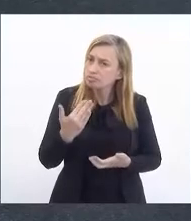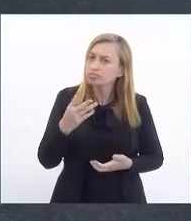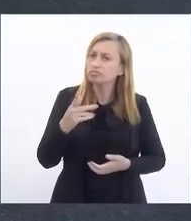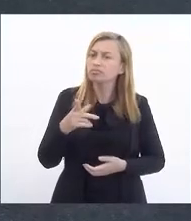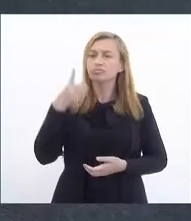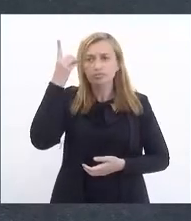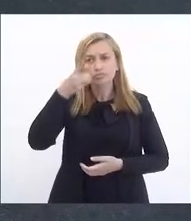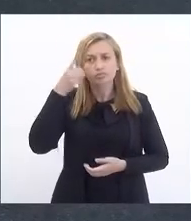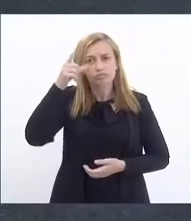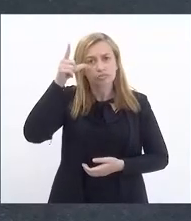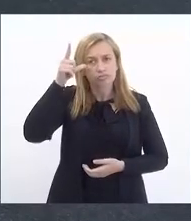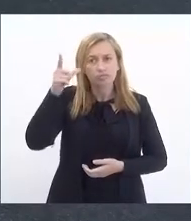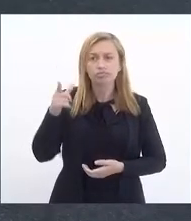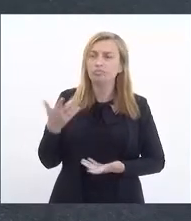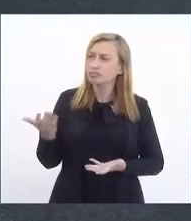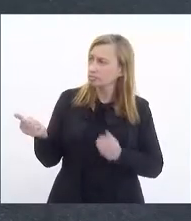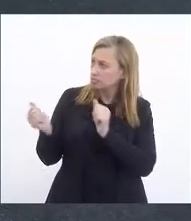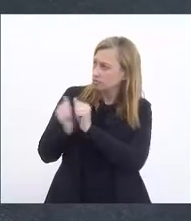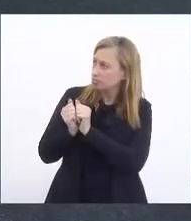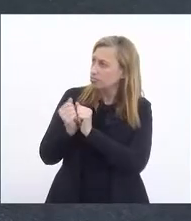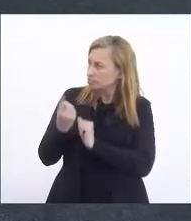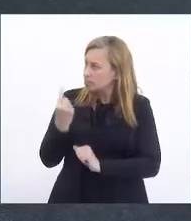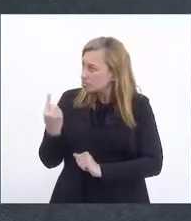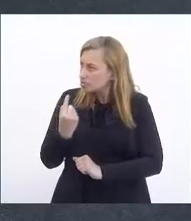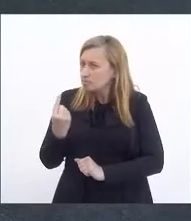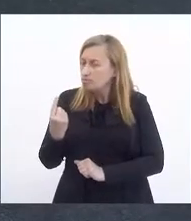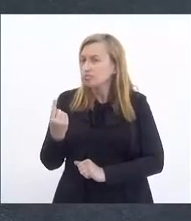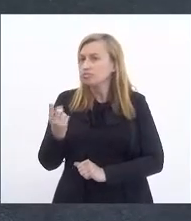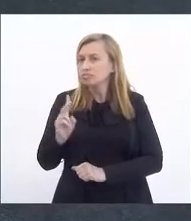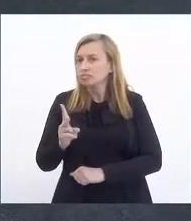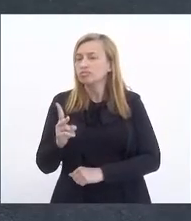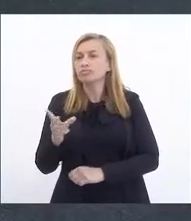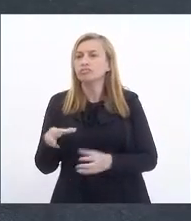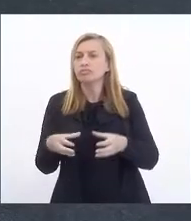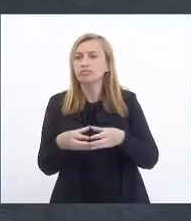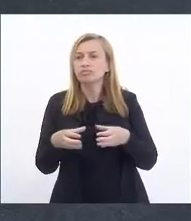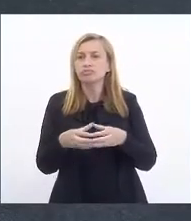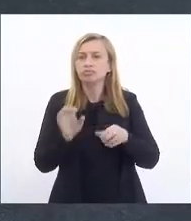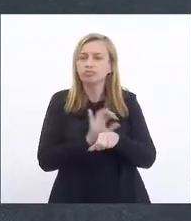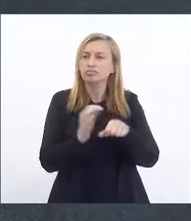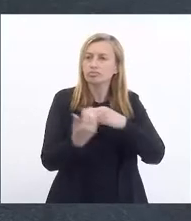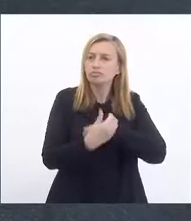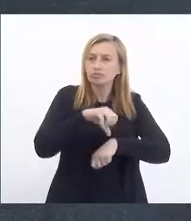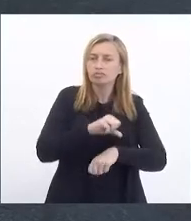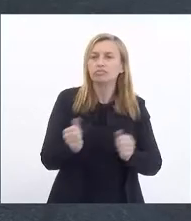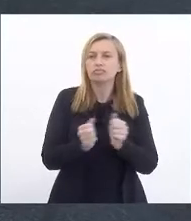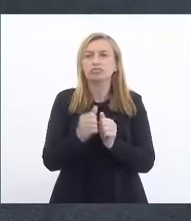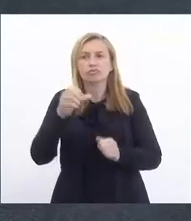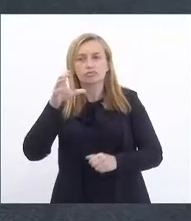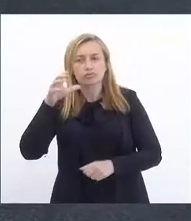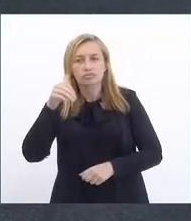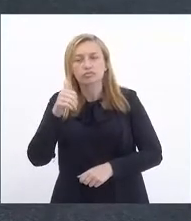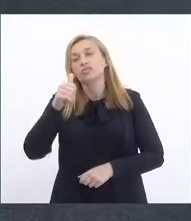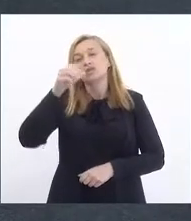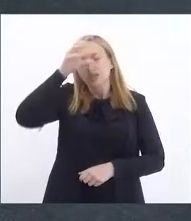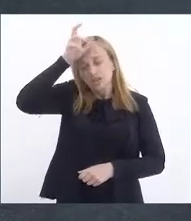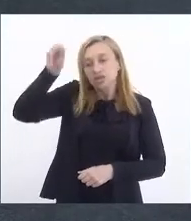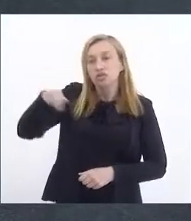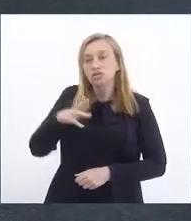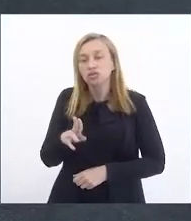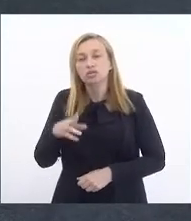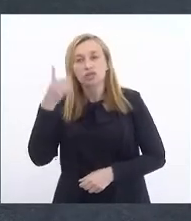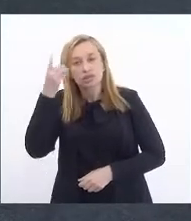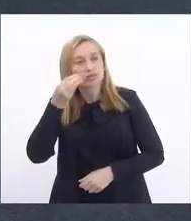deputada Agucinha a senhora que esteve do nosso lado o tempo inteiro na comissão covid como tia Ju deputado Spago deputada Mônica